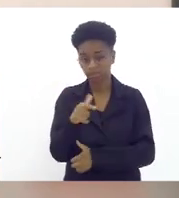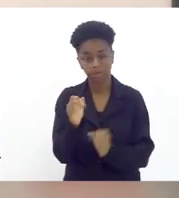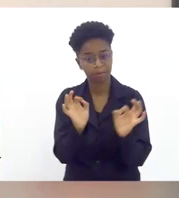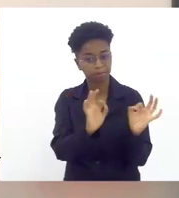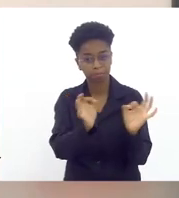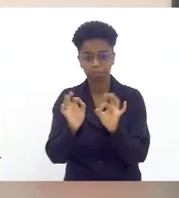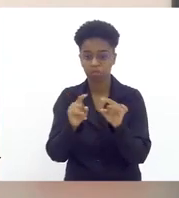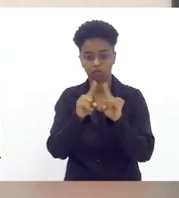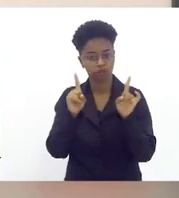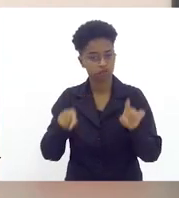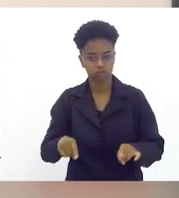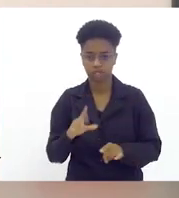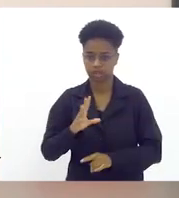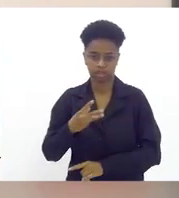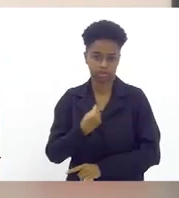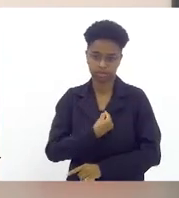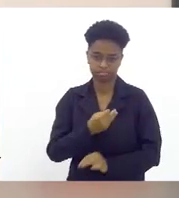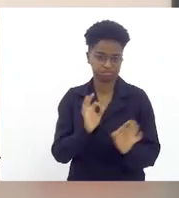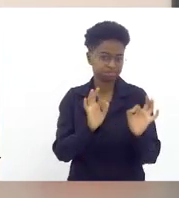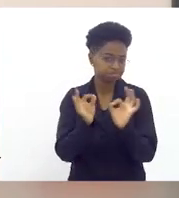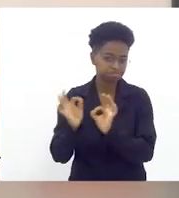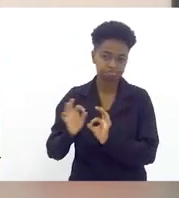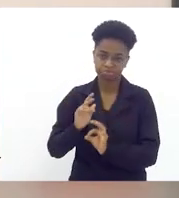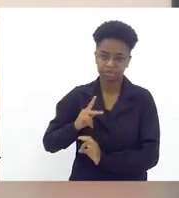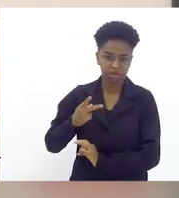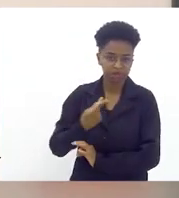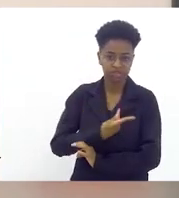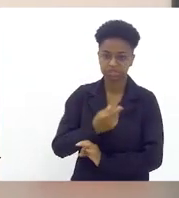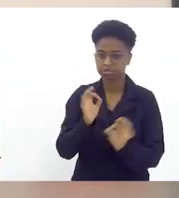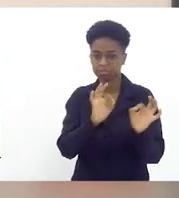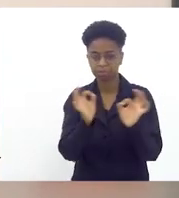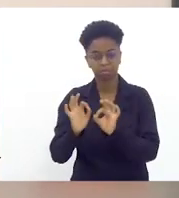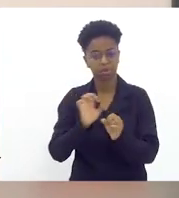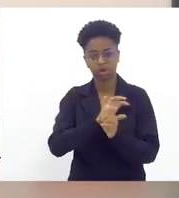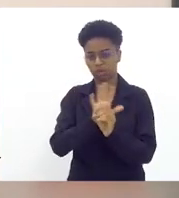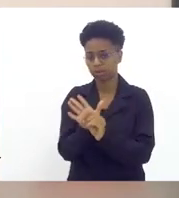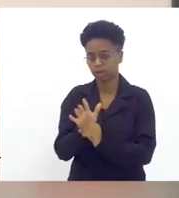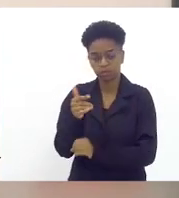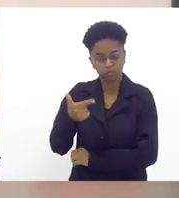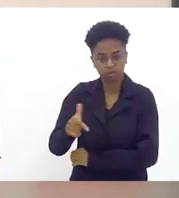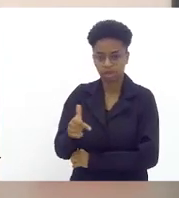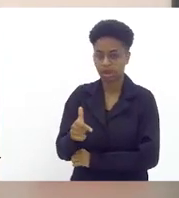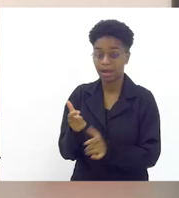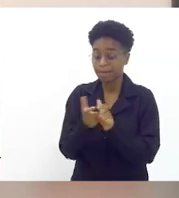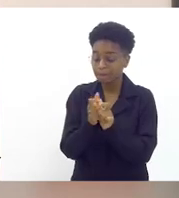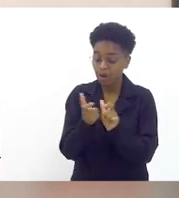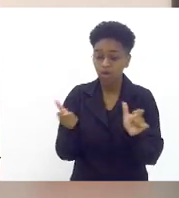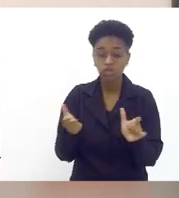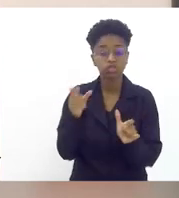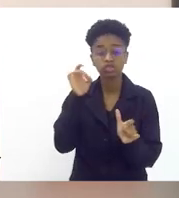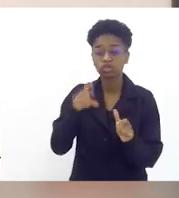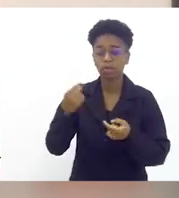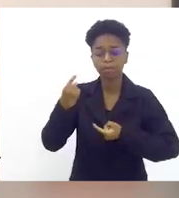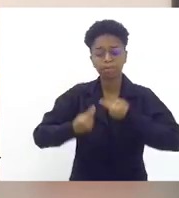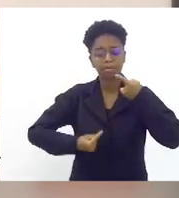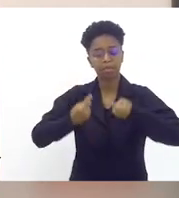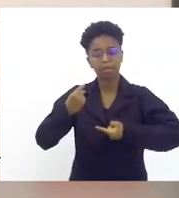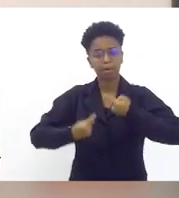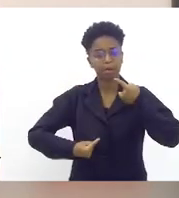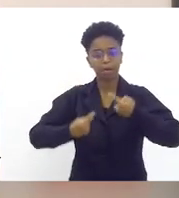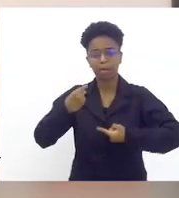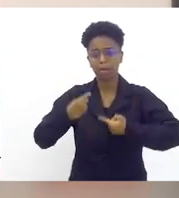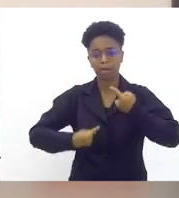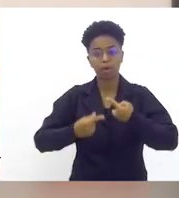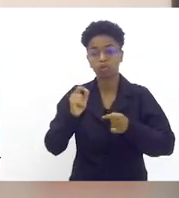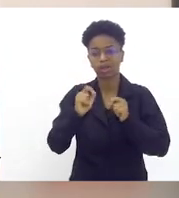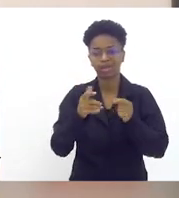funcionária que seja uma pessoa trans e travesti ou uma pessoa não binária. A maioria só ainda está no debate e no debate